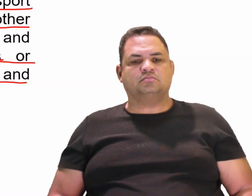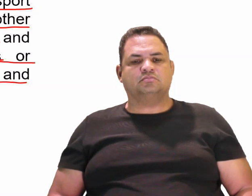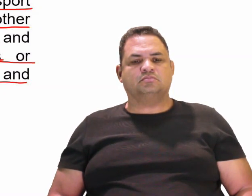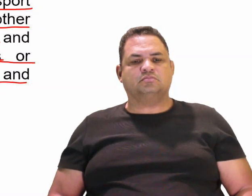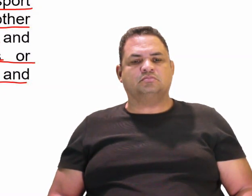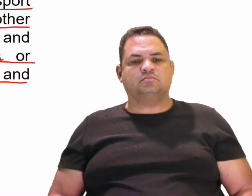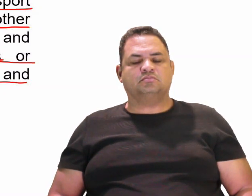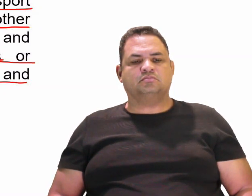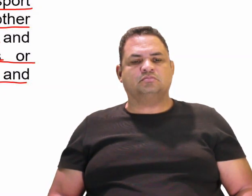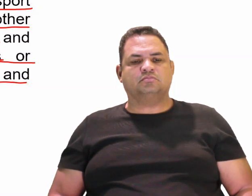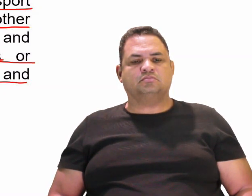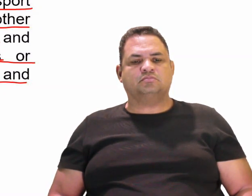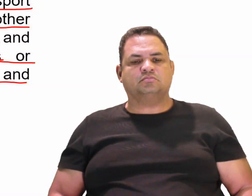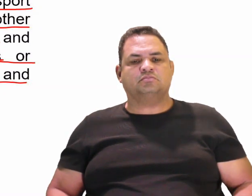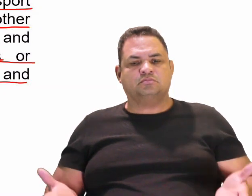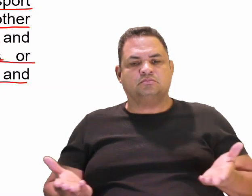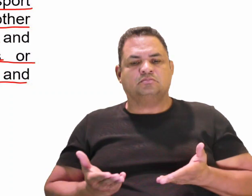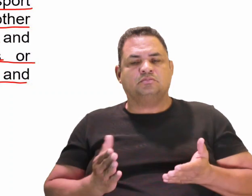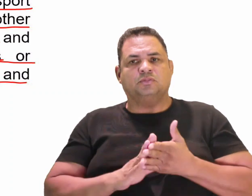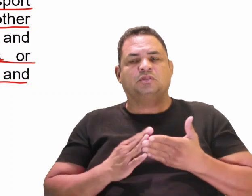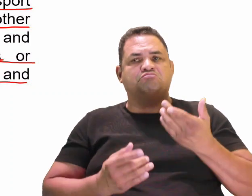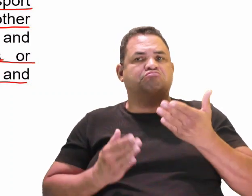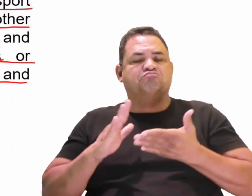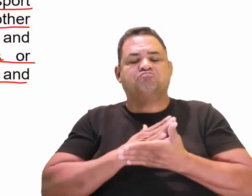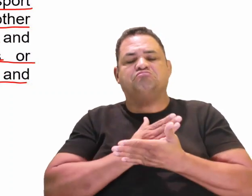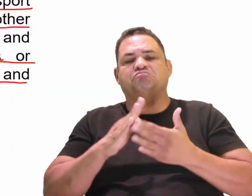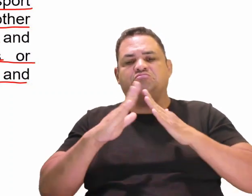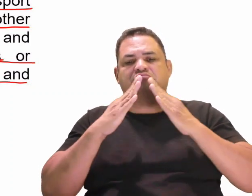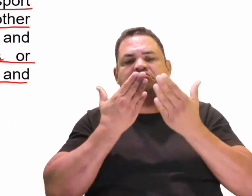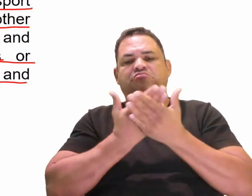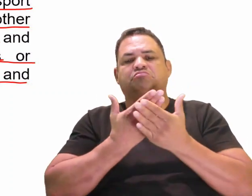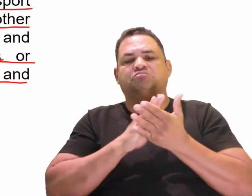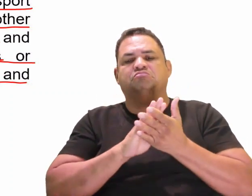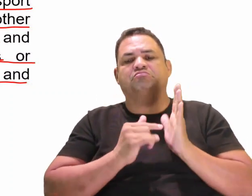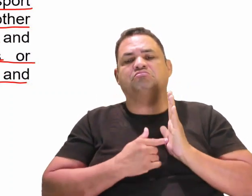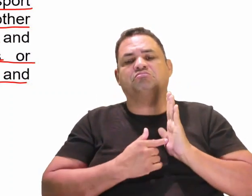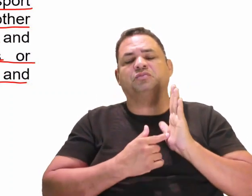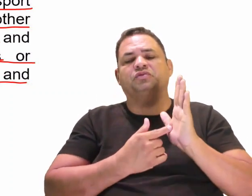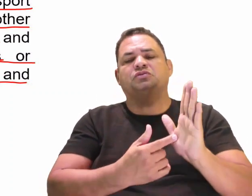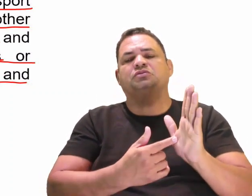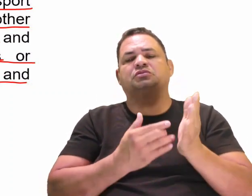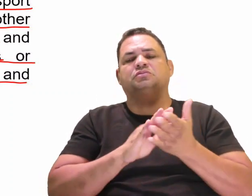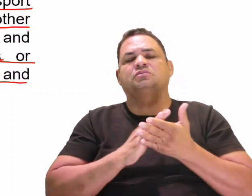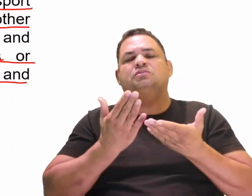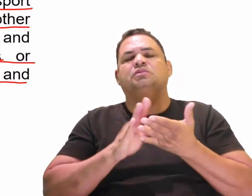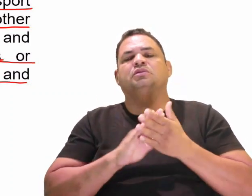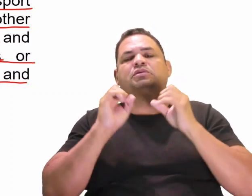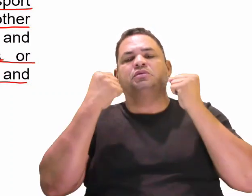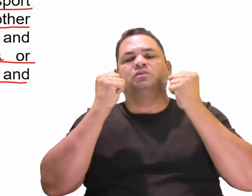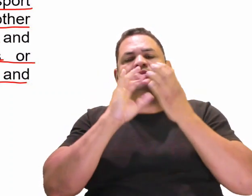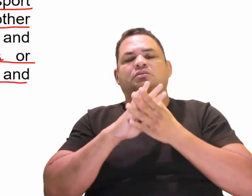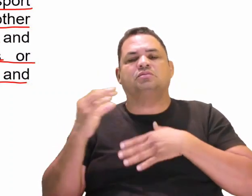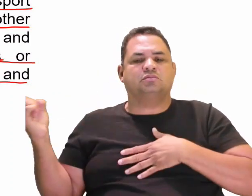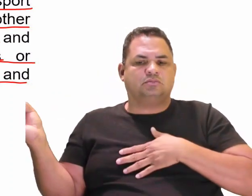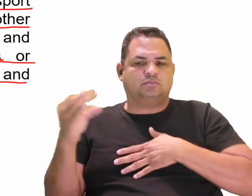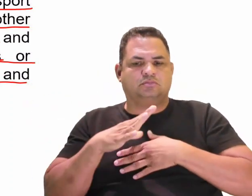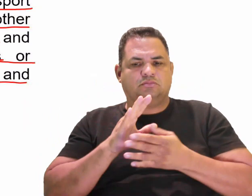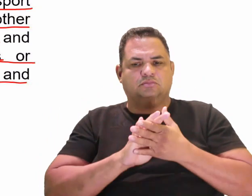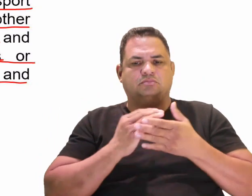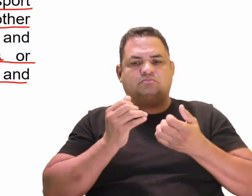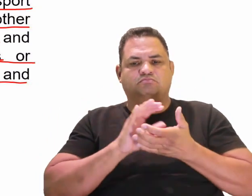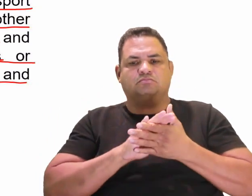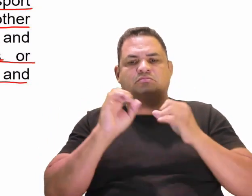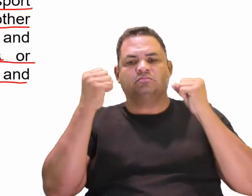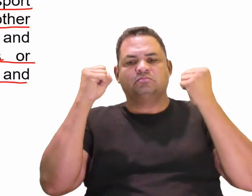dodgeball. Então, assim, hoje algumas escolas oferecem esportes mais modernos, atividades mais modernas, atividades físicas